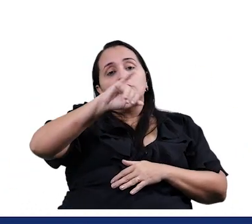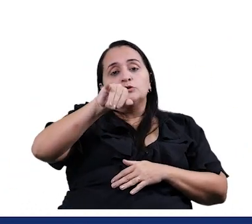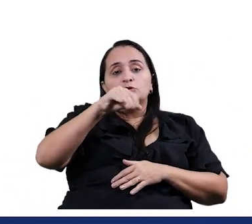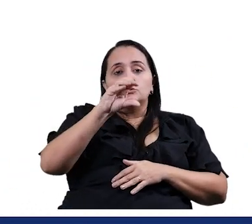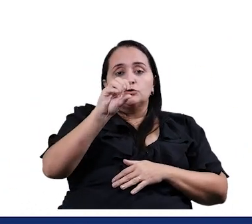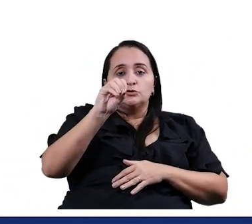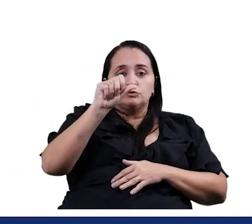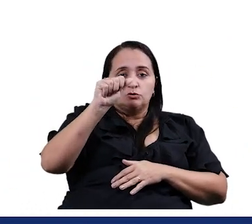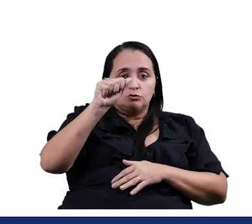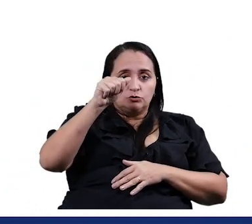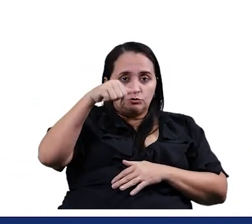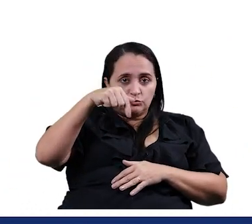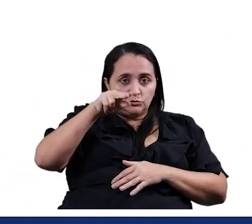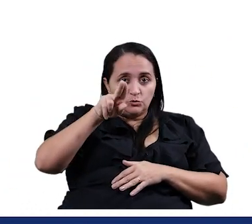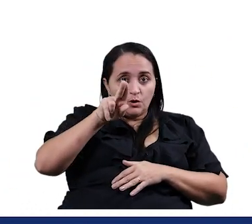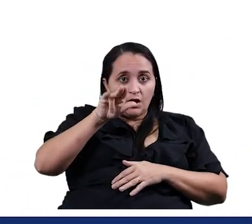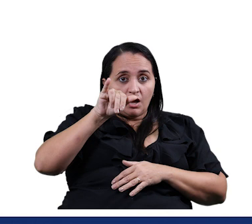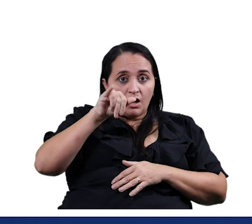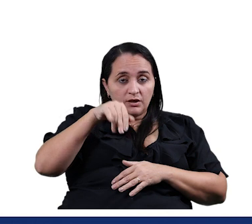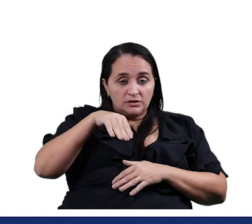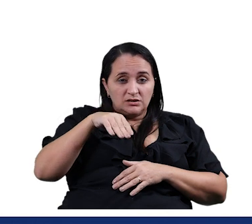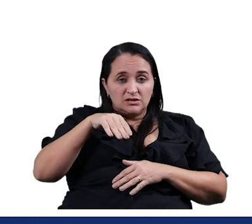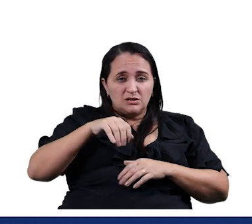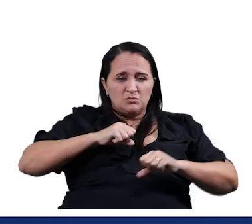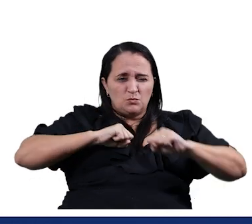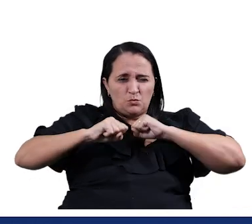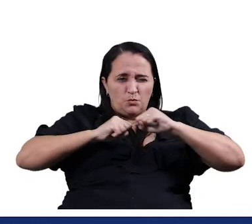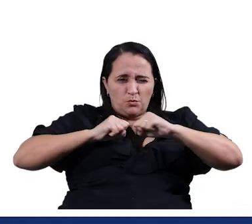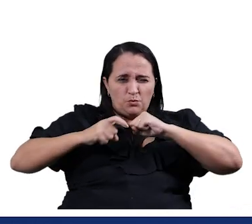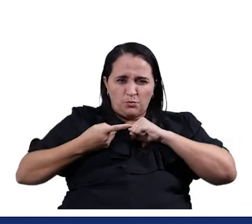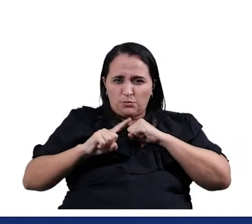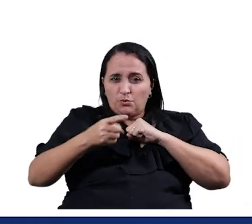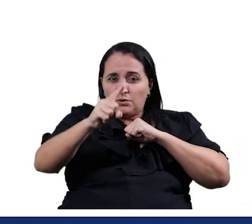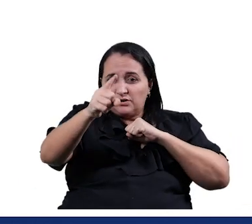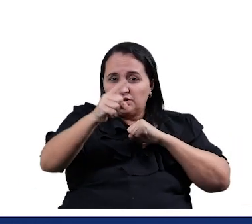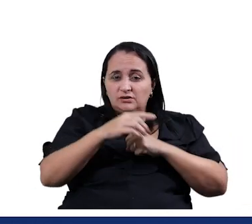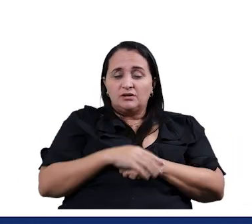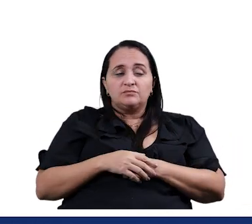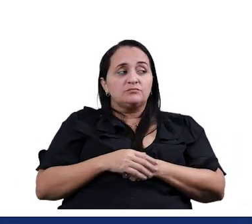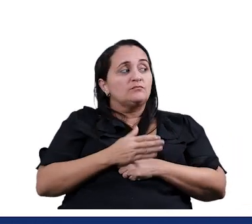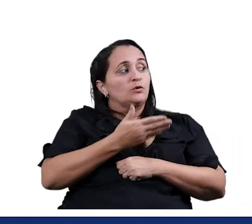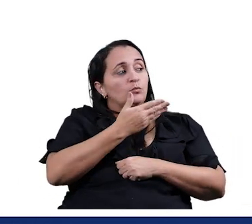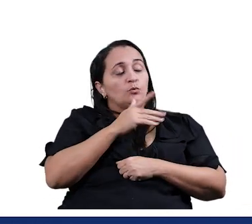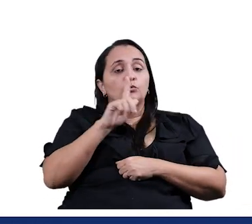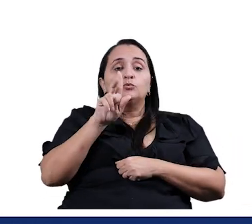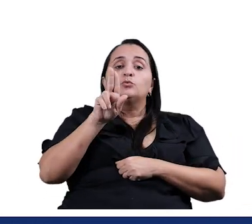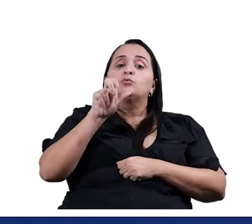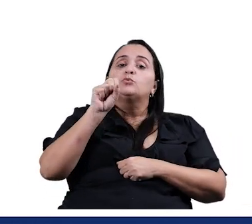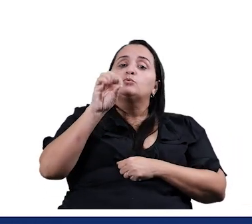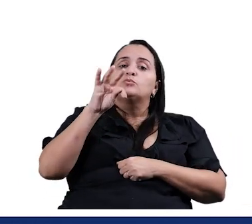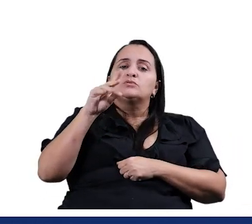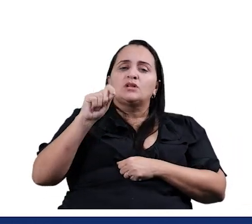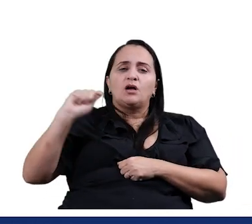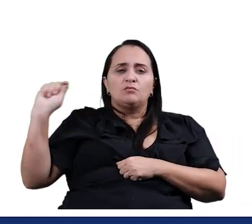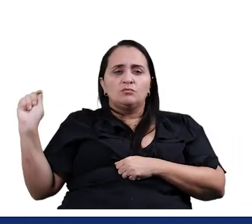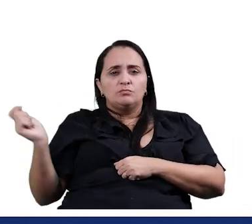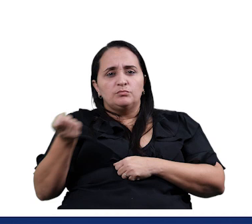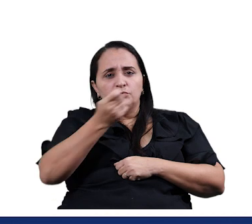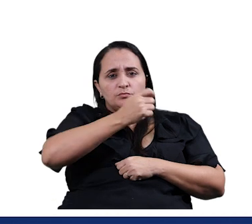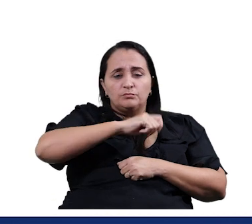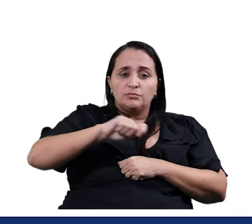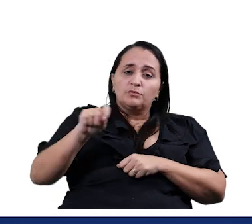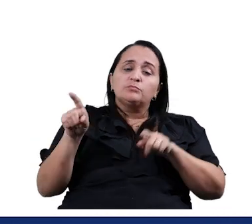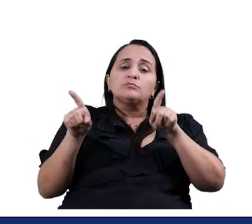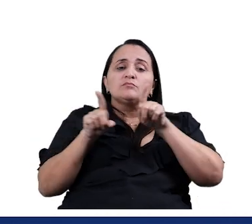Joaquim Cruz, Gustavo Kirten, que é tenista, a Marta, a nossa rainha do futebol, Éder Joffre,